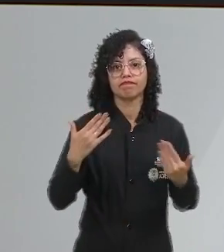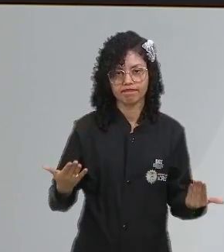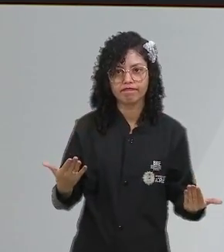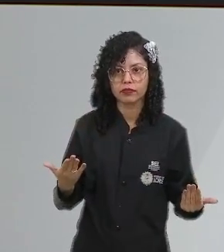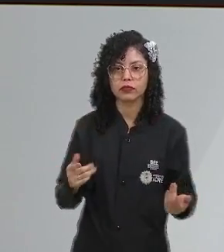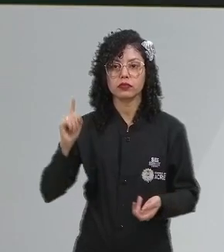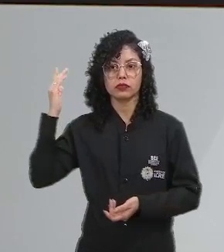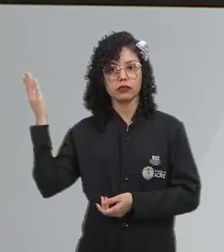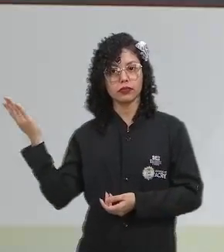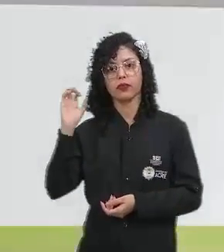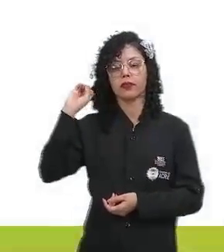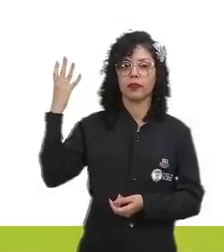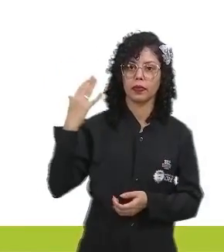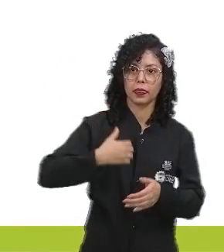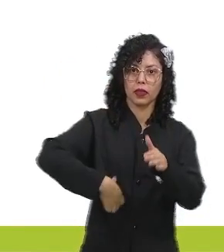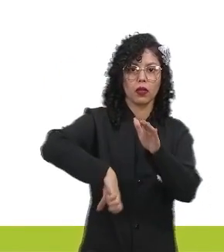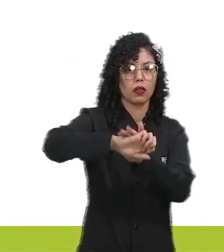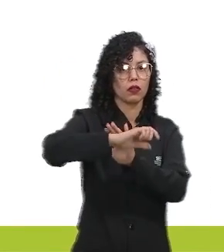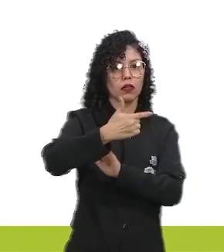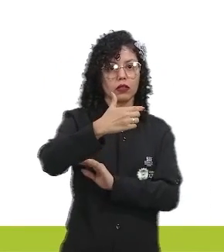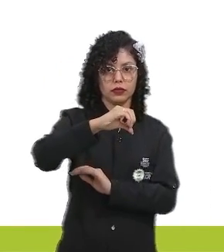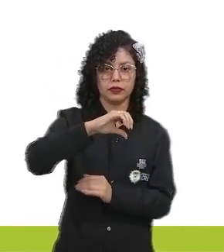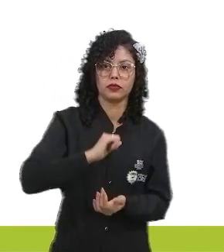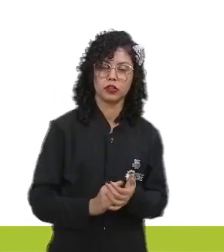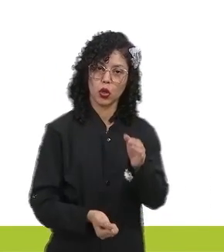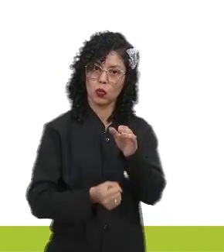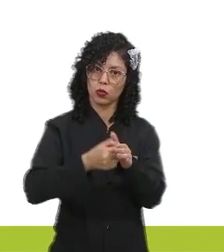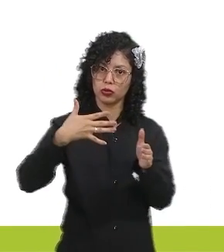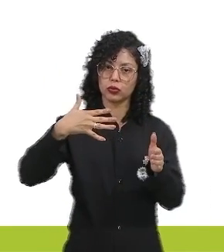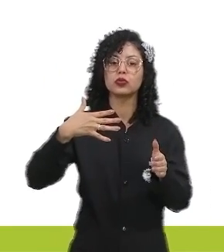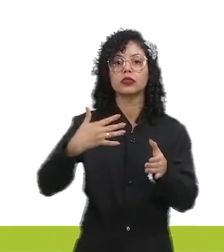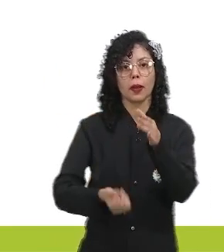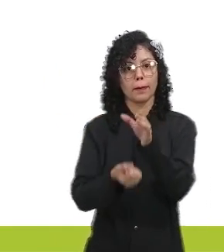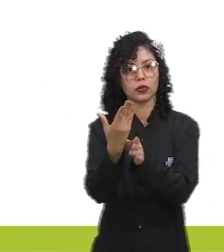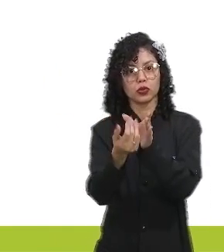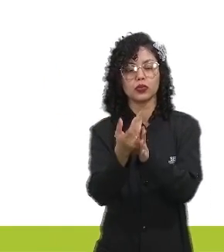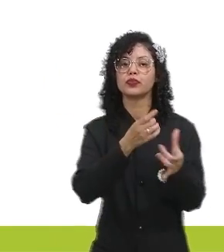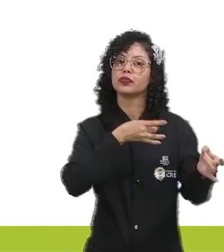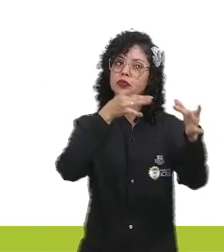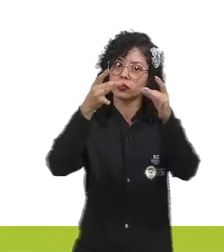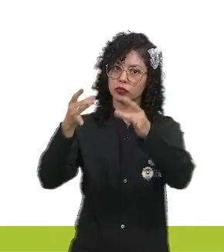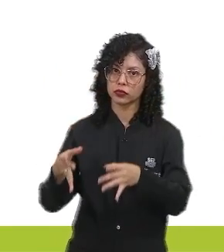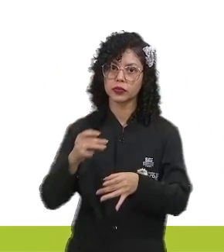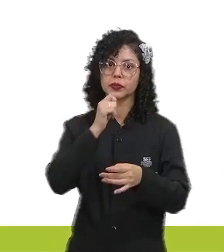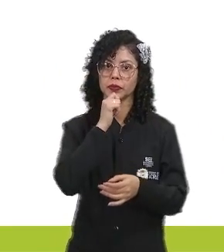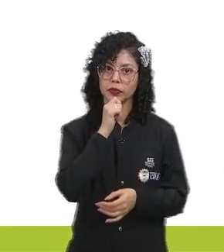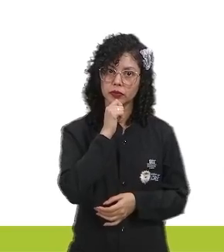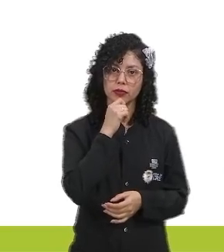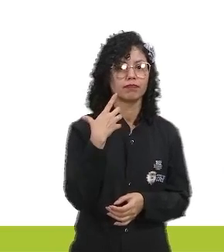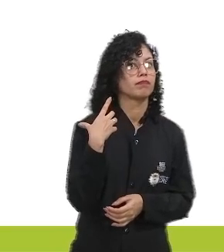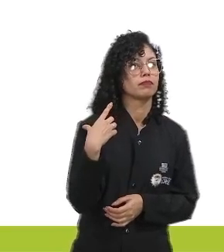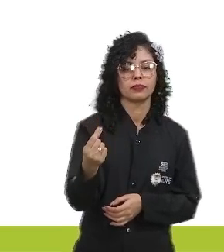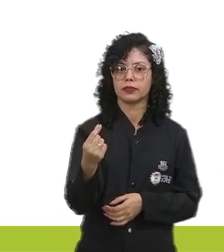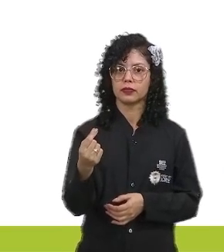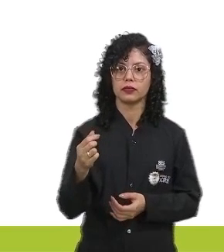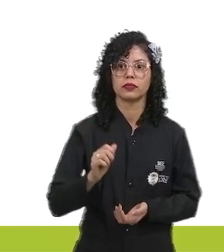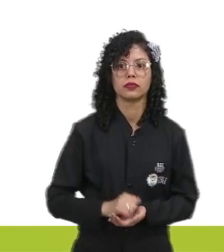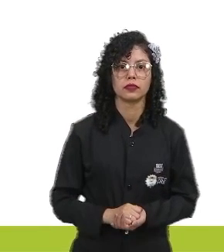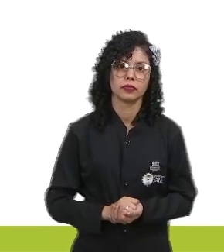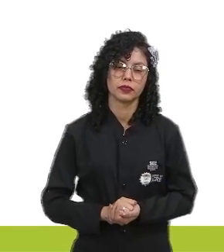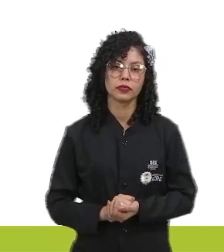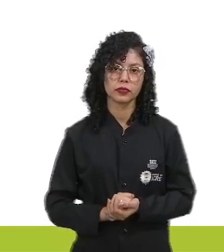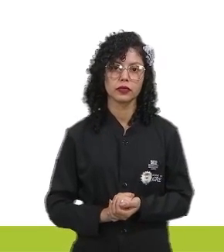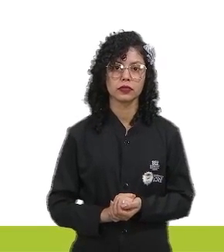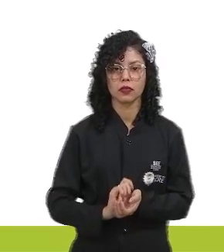isso que aconteceu aqui, na crise de 29. Então, muitos produtos foram para o mercado, né, e não saíram. Né,